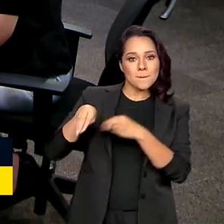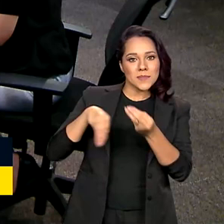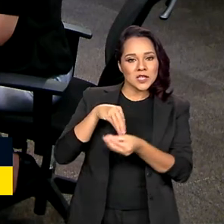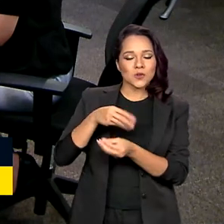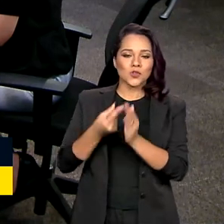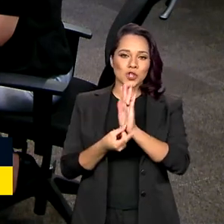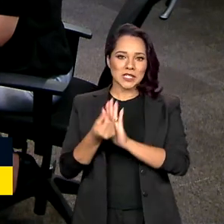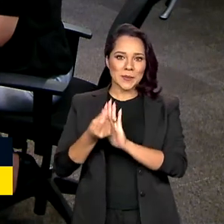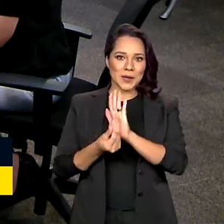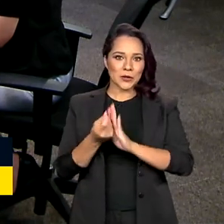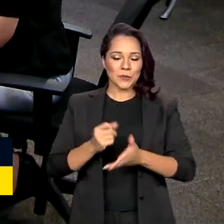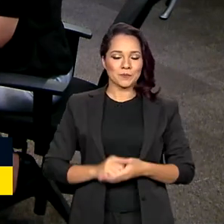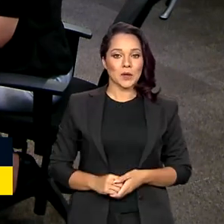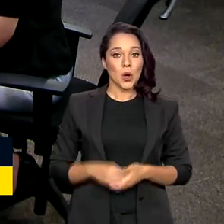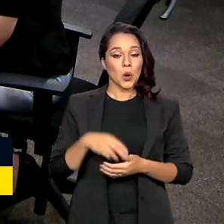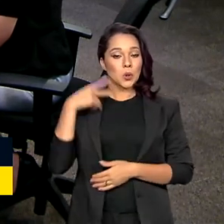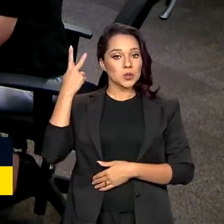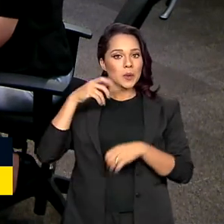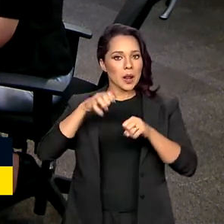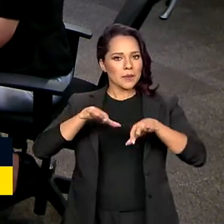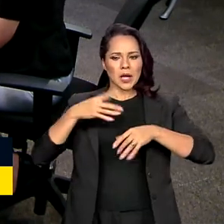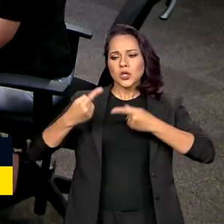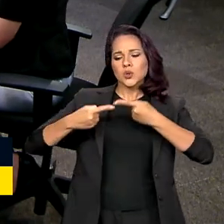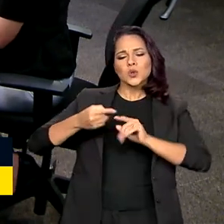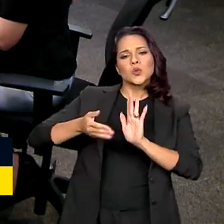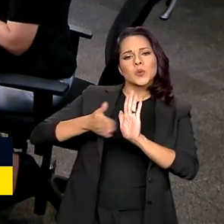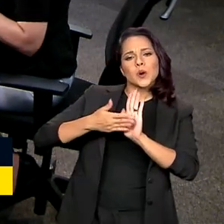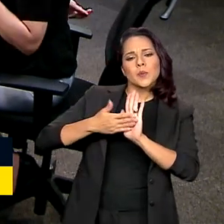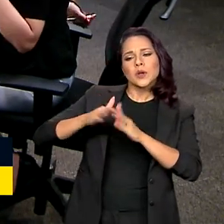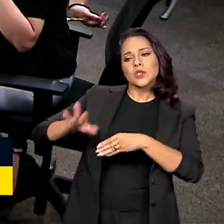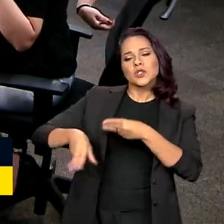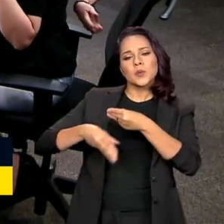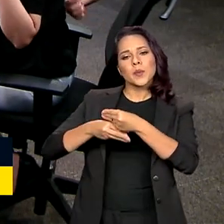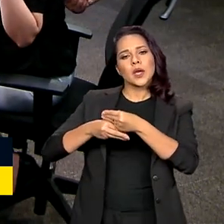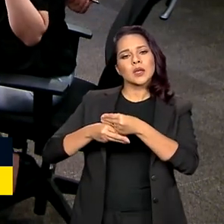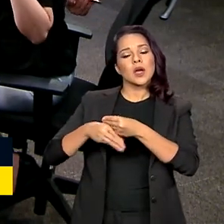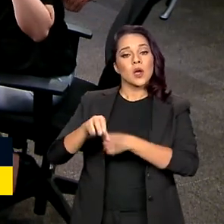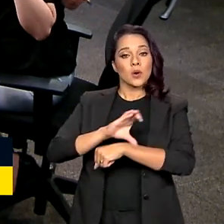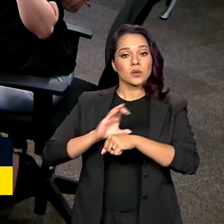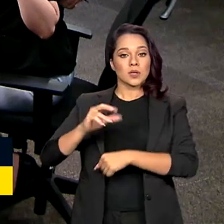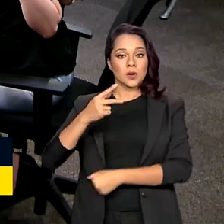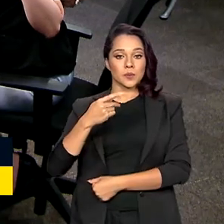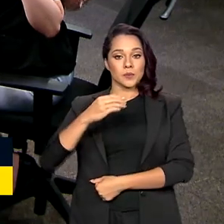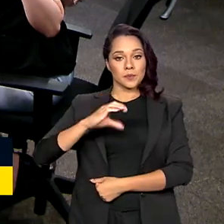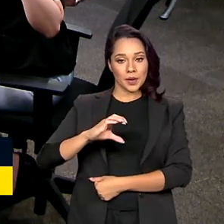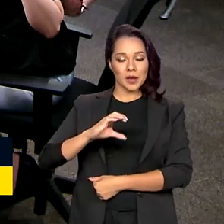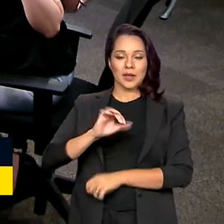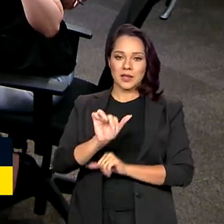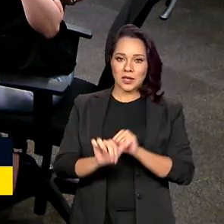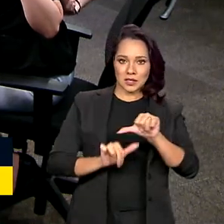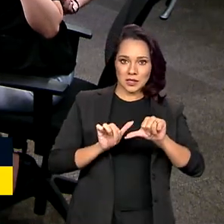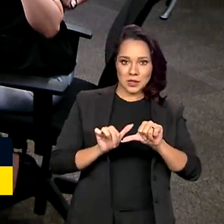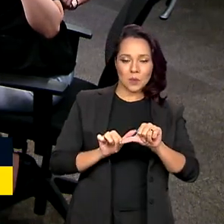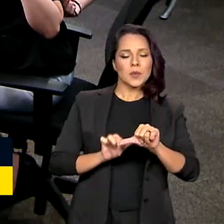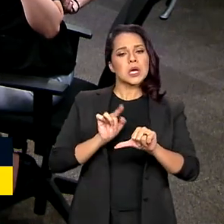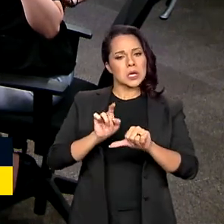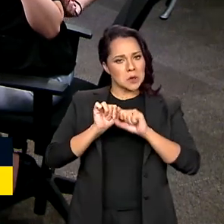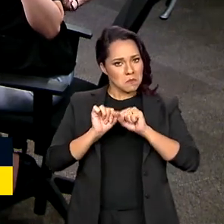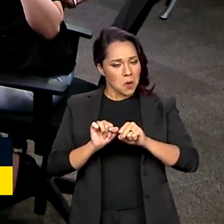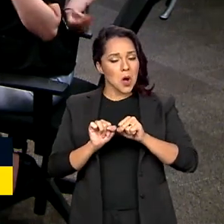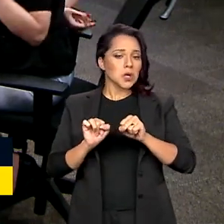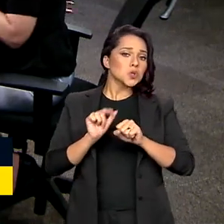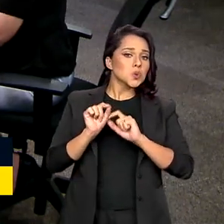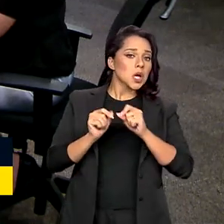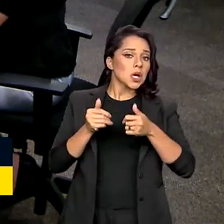de Orçamento. Os parlamentares discutiram a proposta de emenda à Constituição, chamada PEC da Transição, que deve